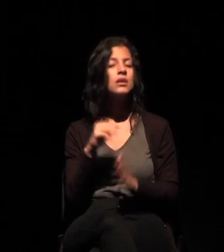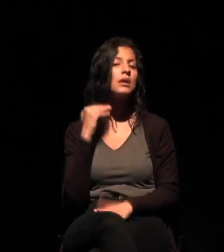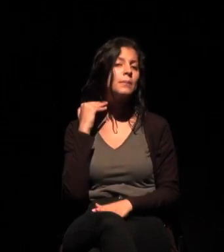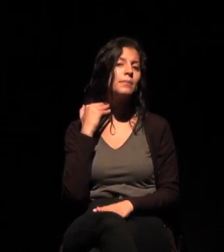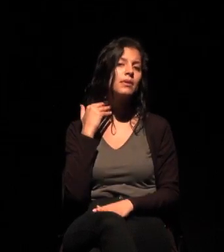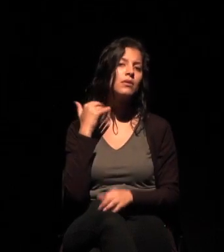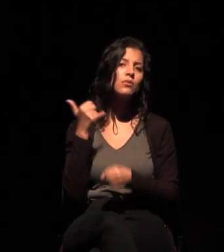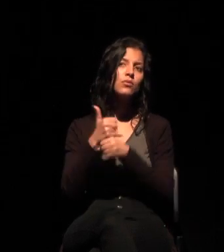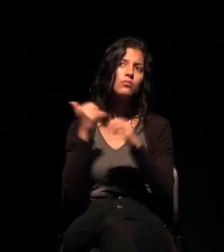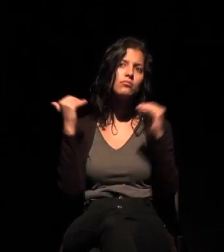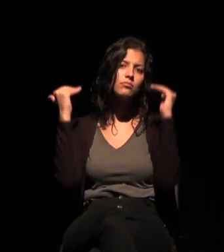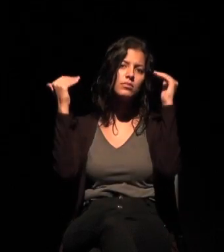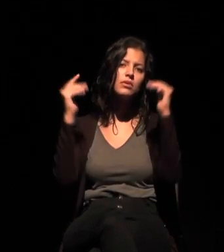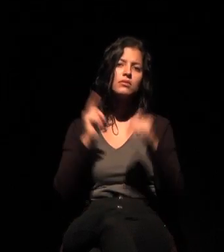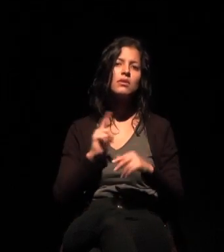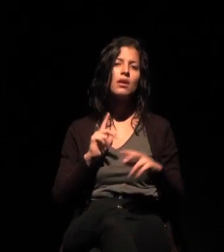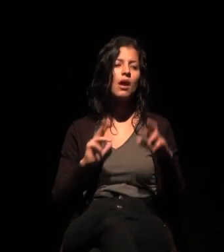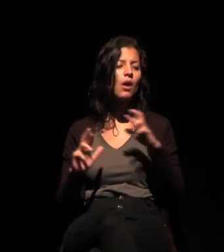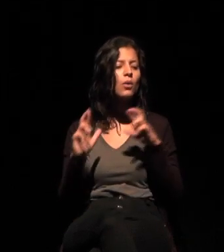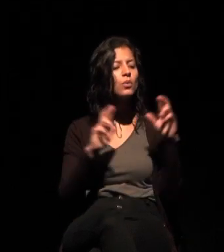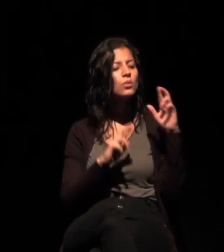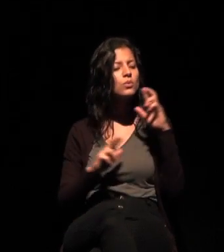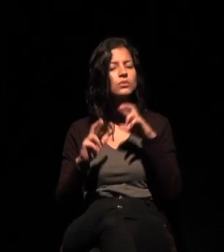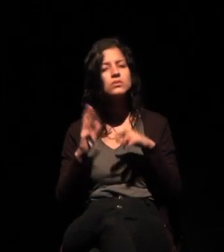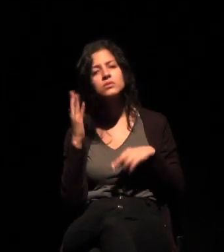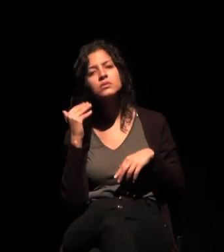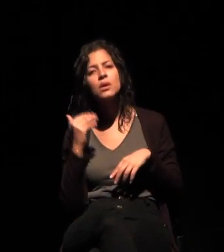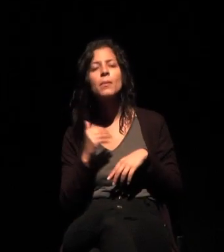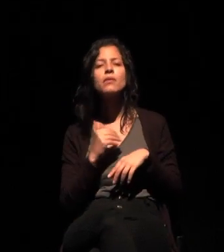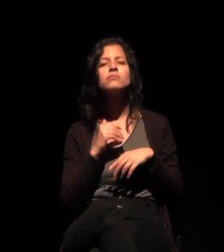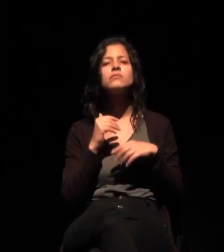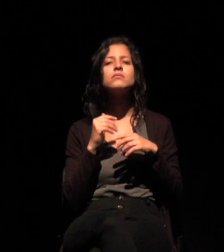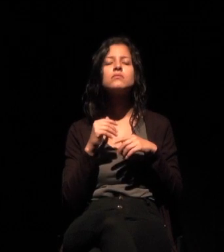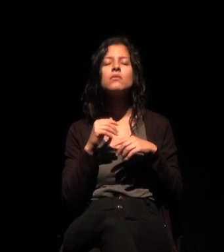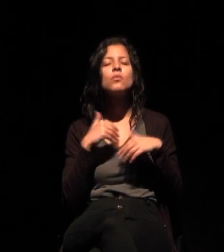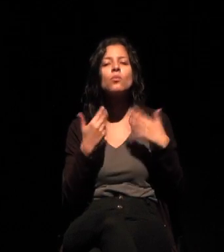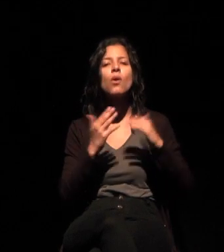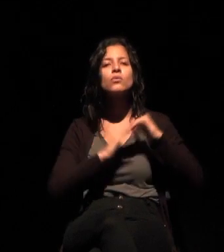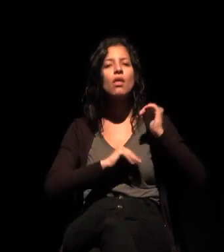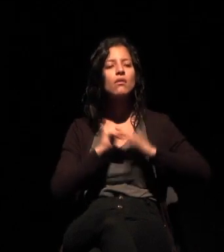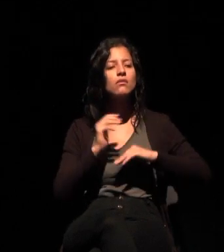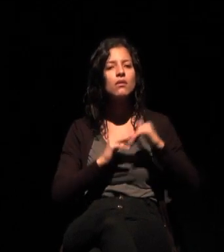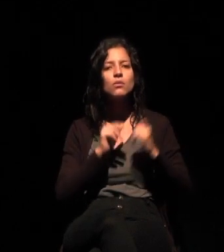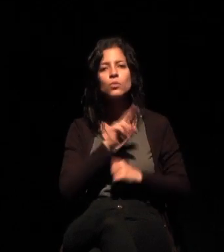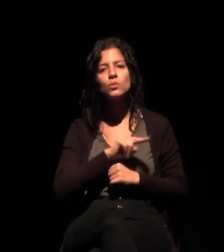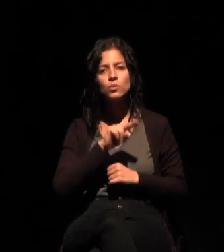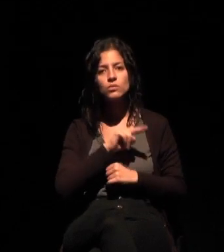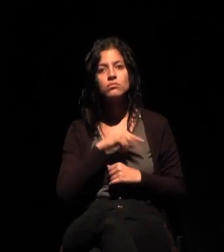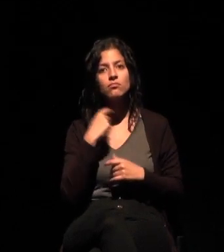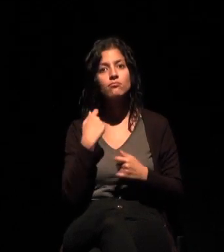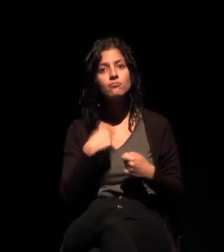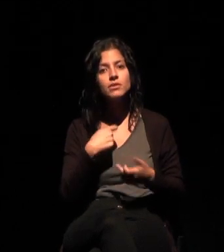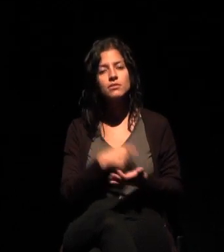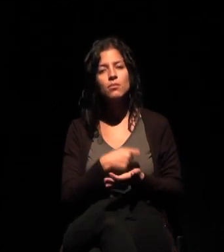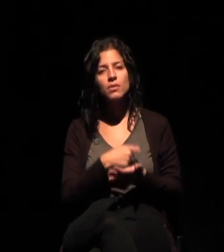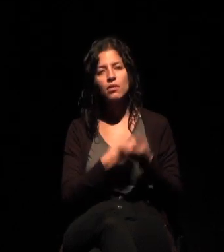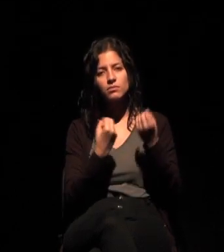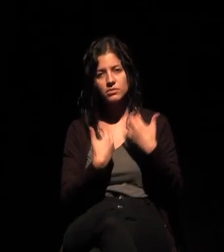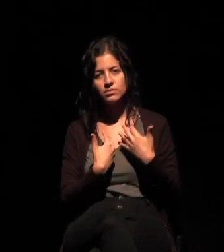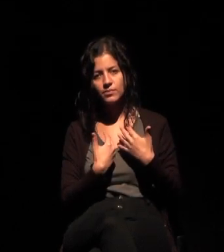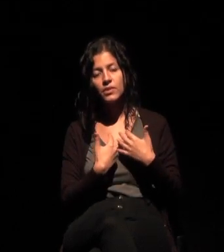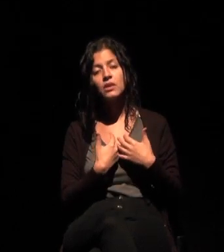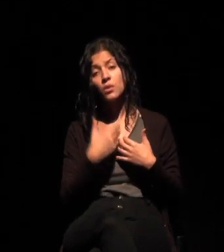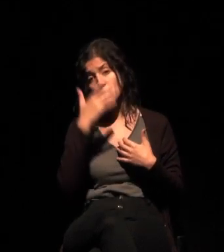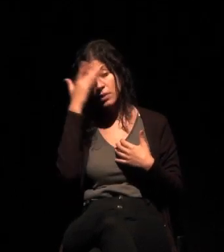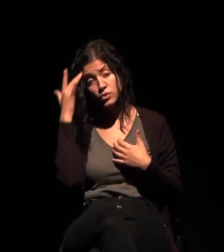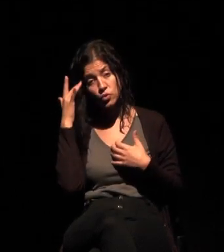é verificando quais são as técnicas que são usadas e exigindo que elas sejam explicáveis então editor o auditor vai